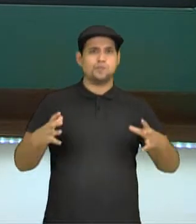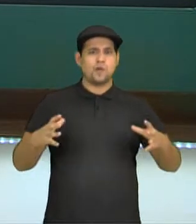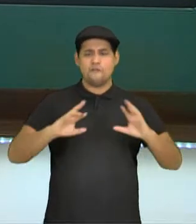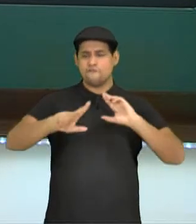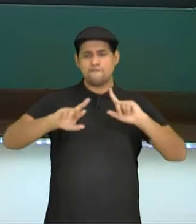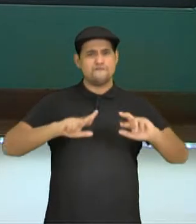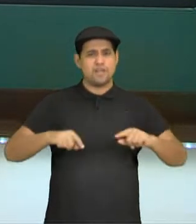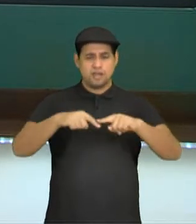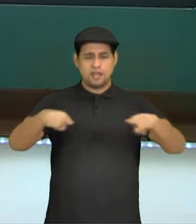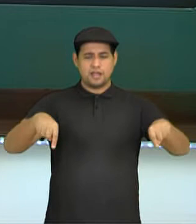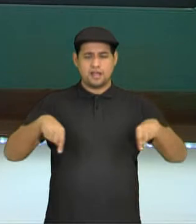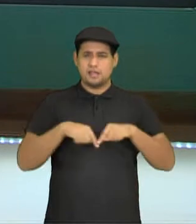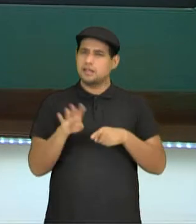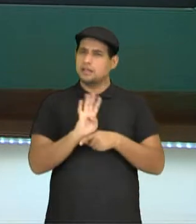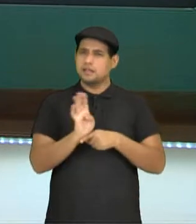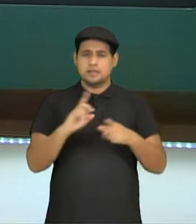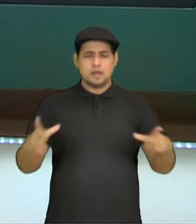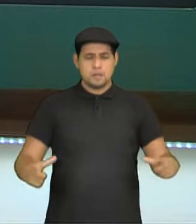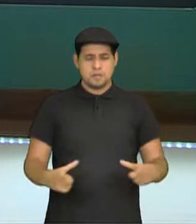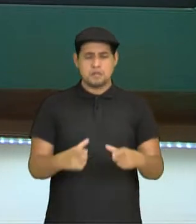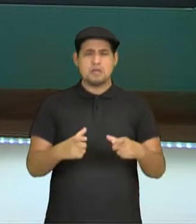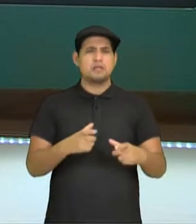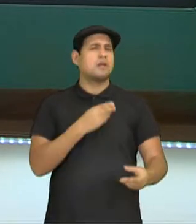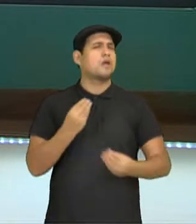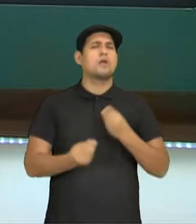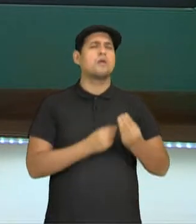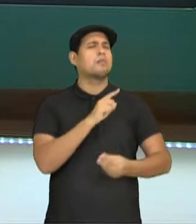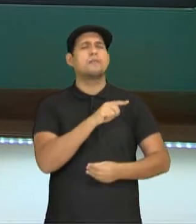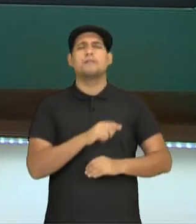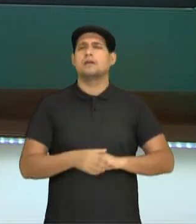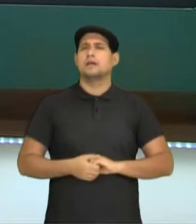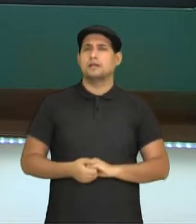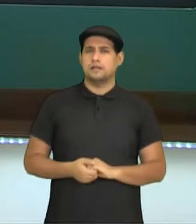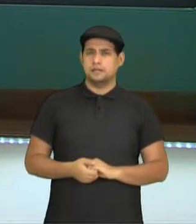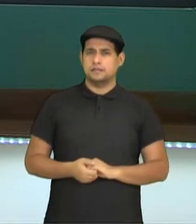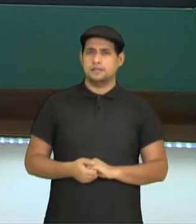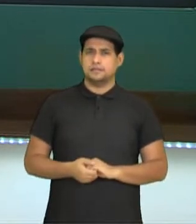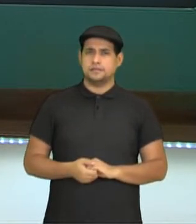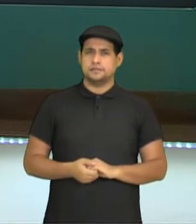de cinema, numa cidade pequena? Como que é aí?